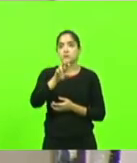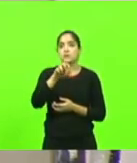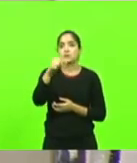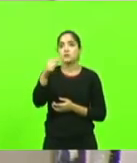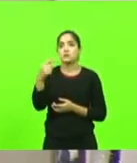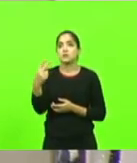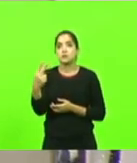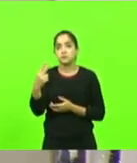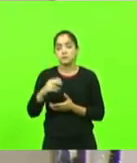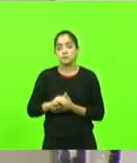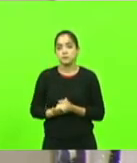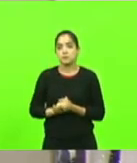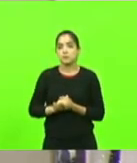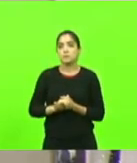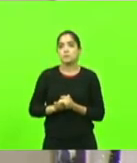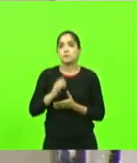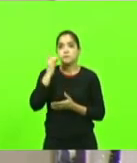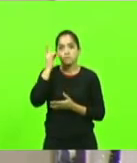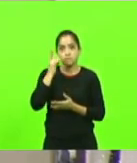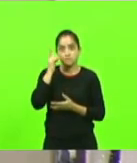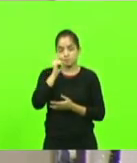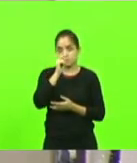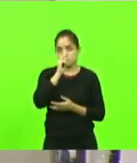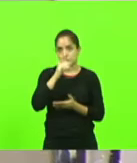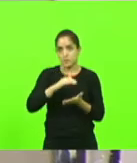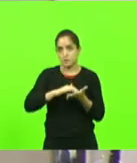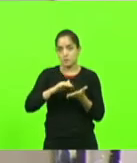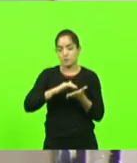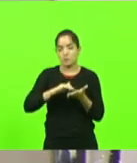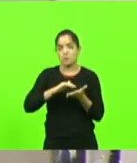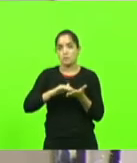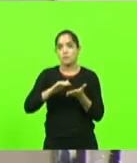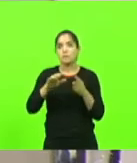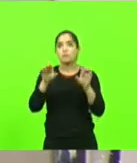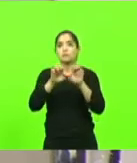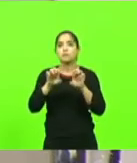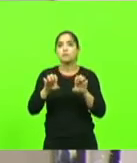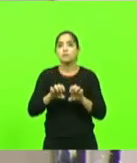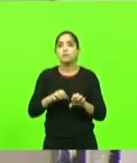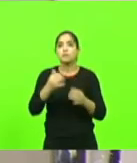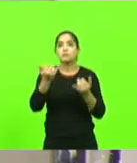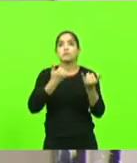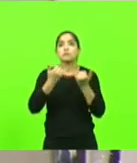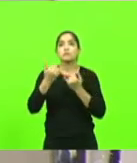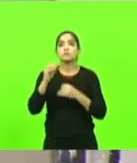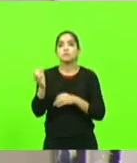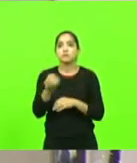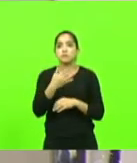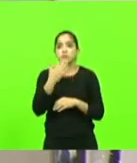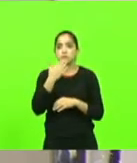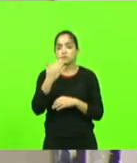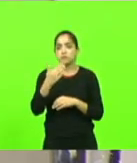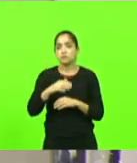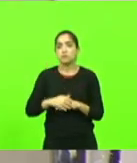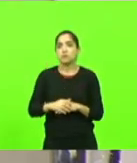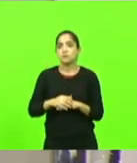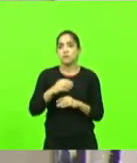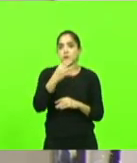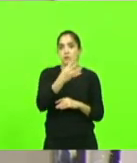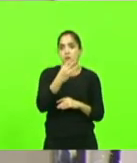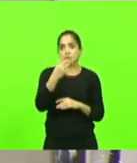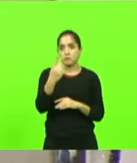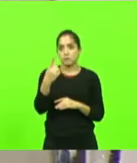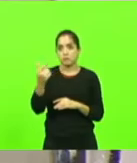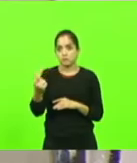572. Autor, deputado João Amin, solicitando ao secretário de Estado da Infraestrutura informações atualizadas acerca do pedido de informação número